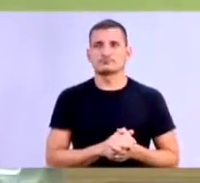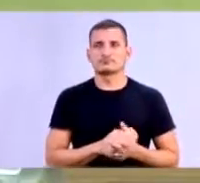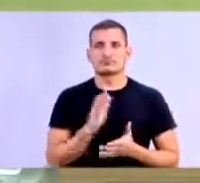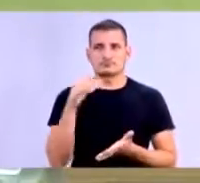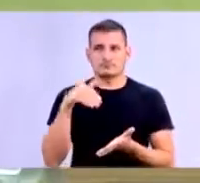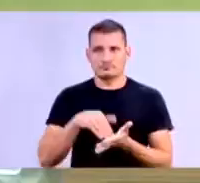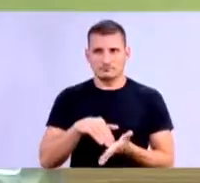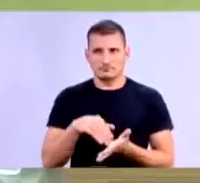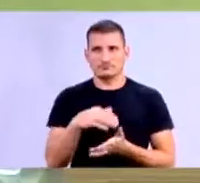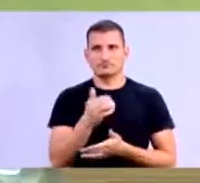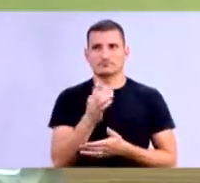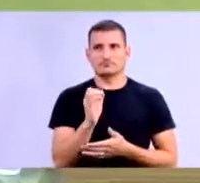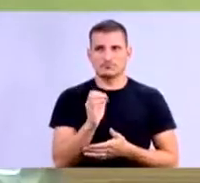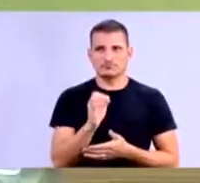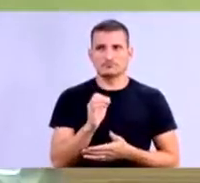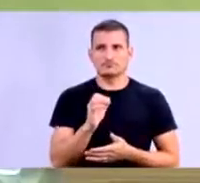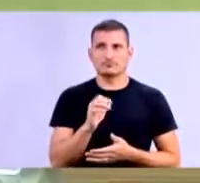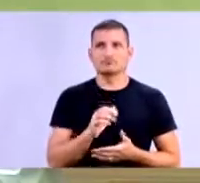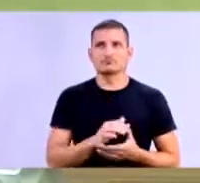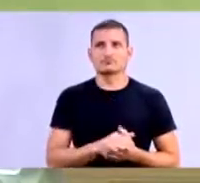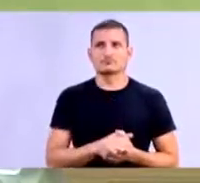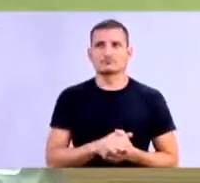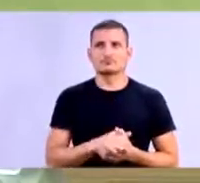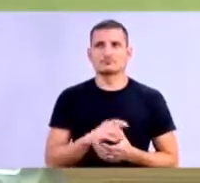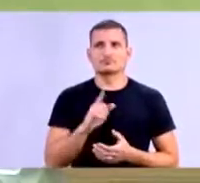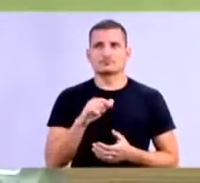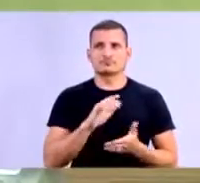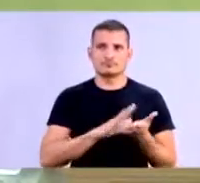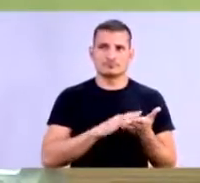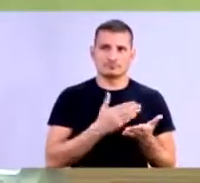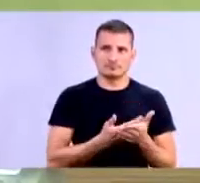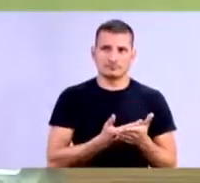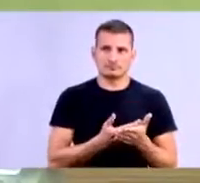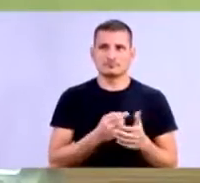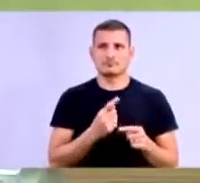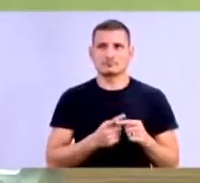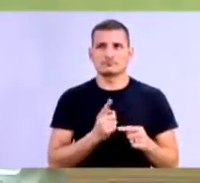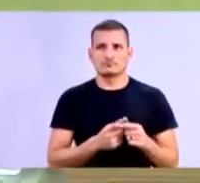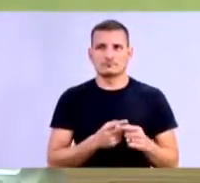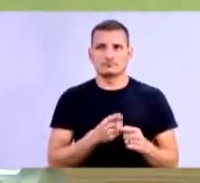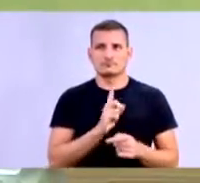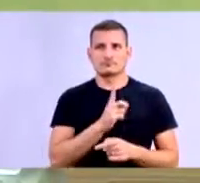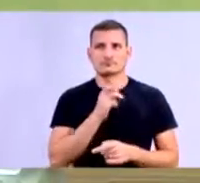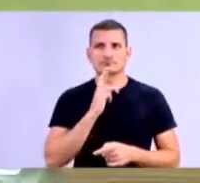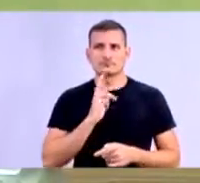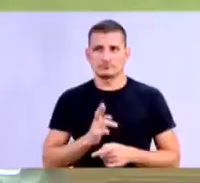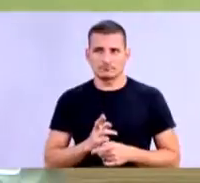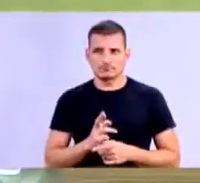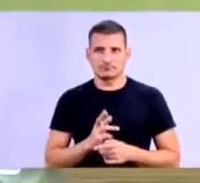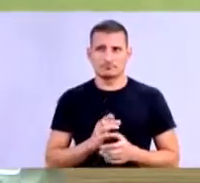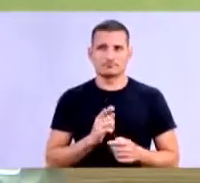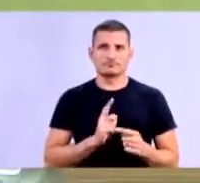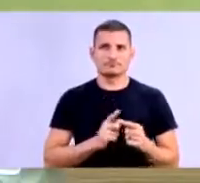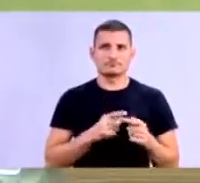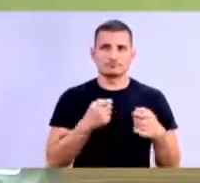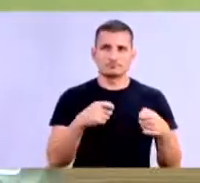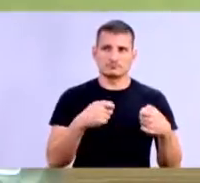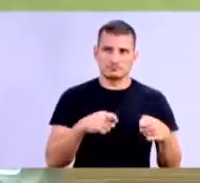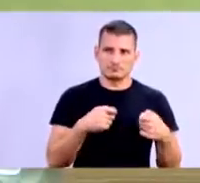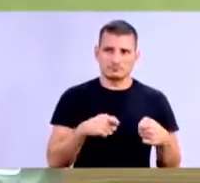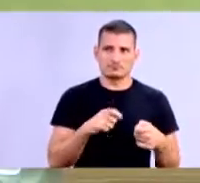última questão, que nunca respondiam, era sobre interpretação. Por que não respondia? Porque